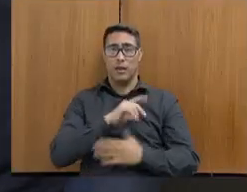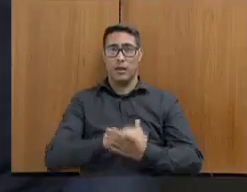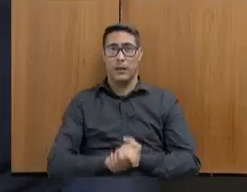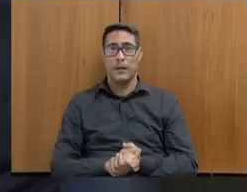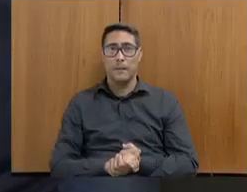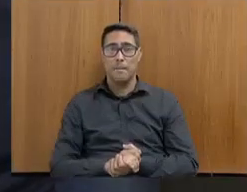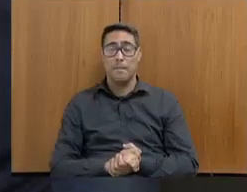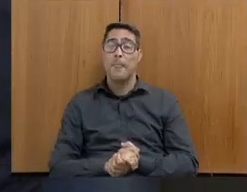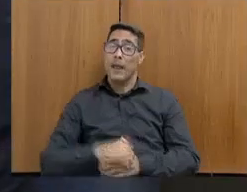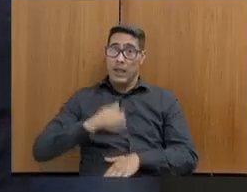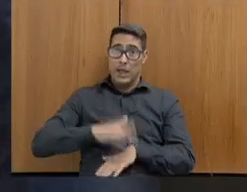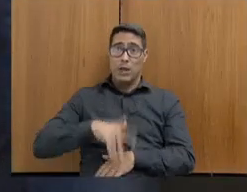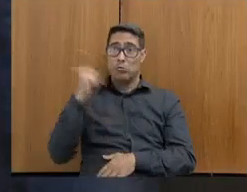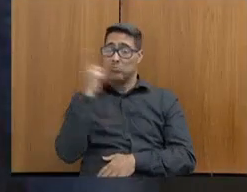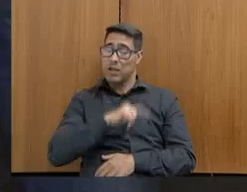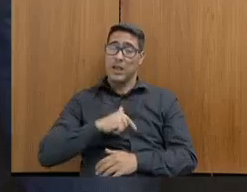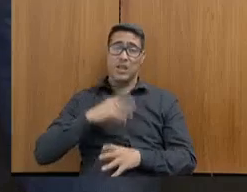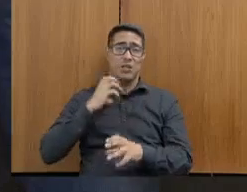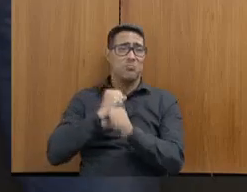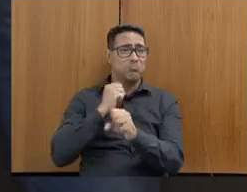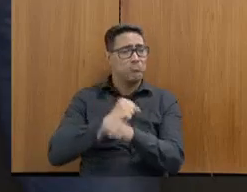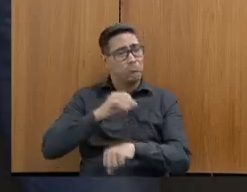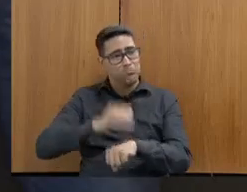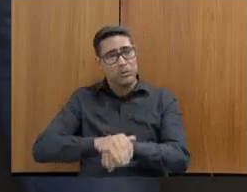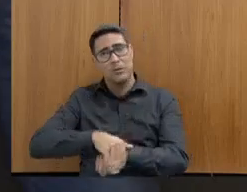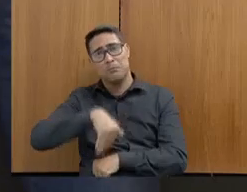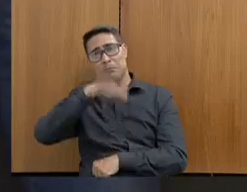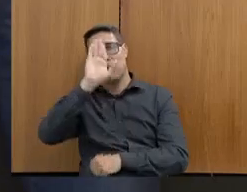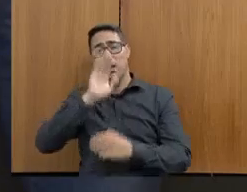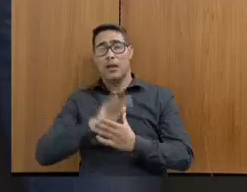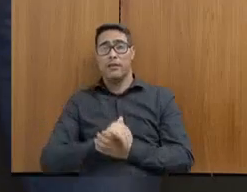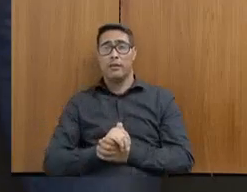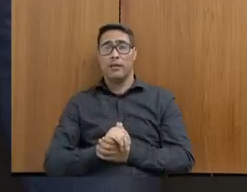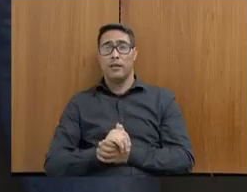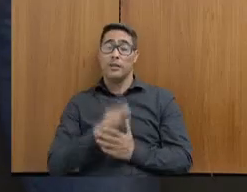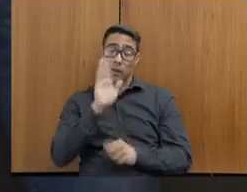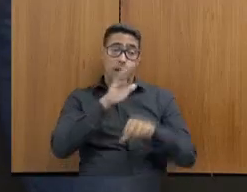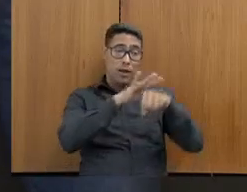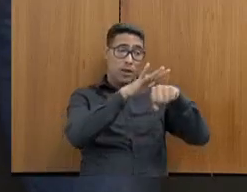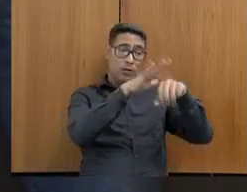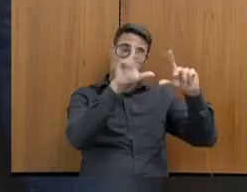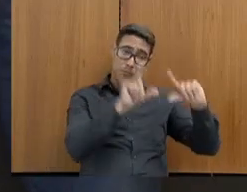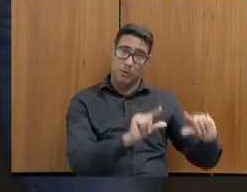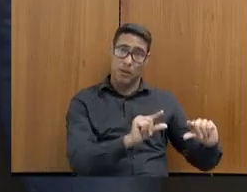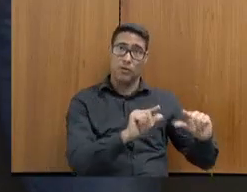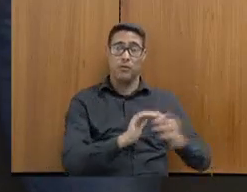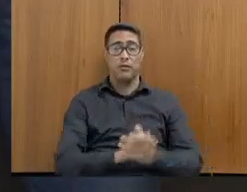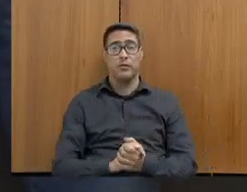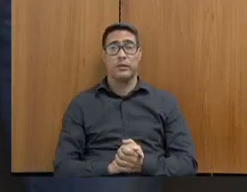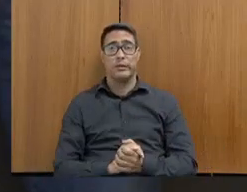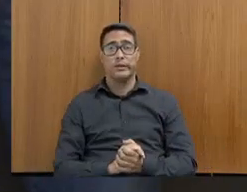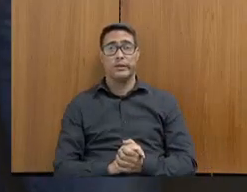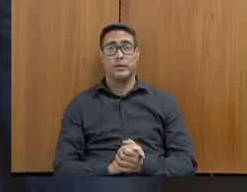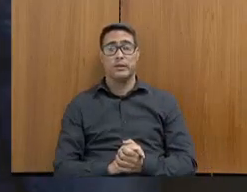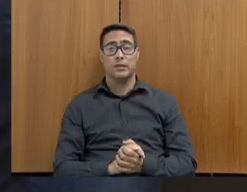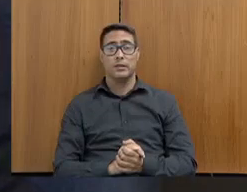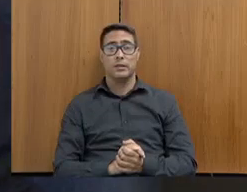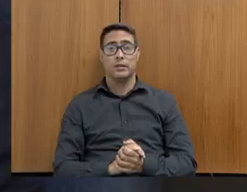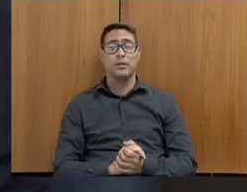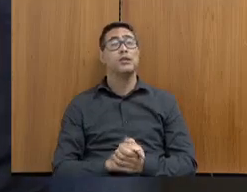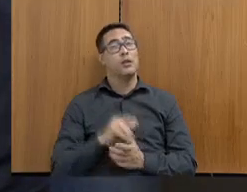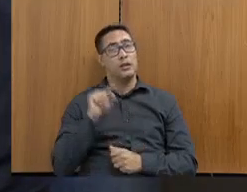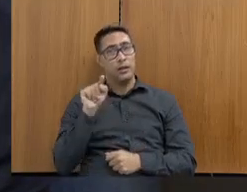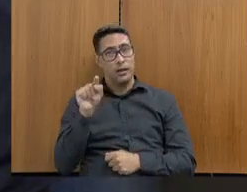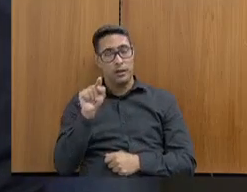produz mais né E que ele é doeste menos Então esse esta questão